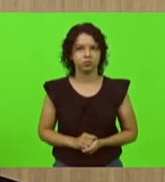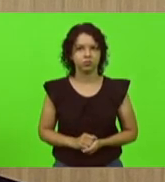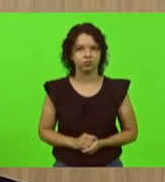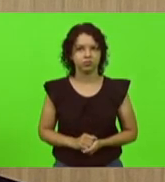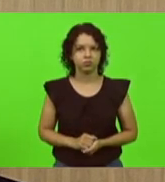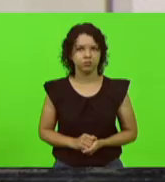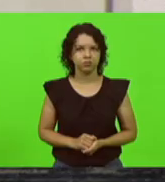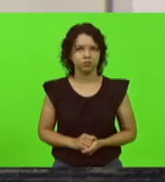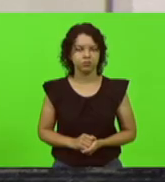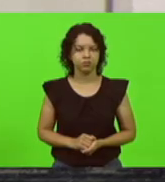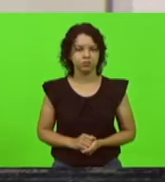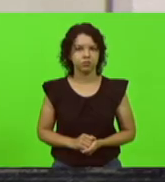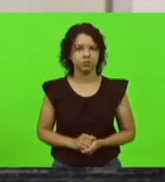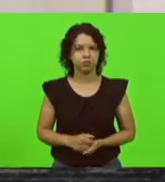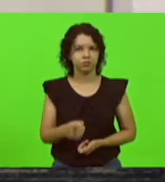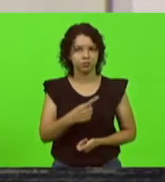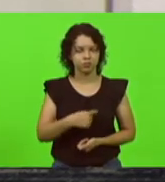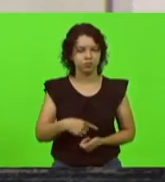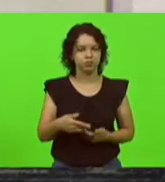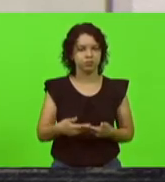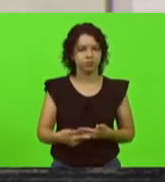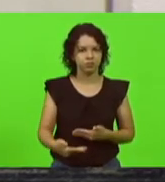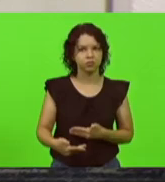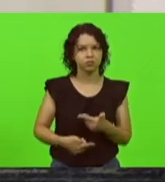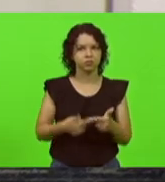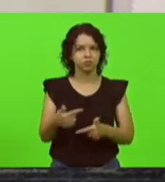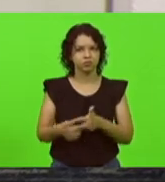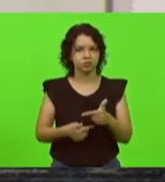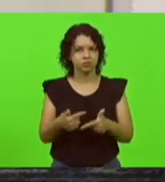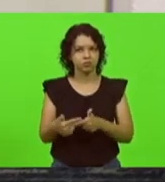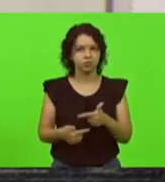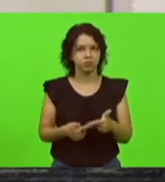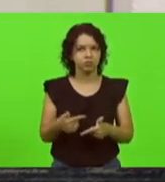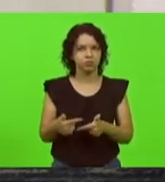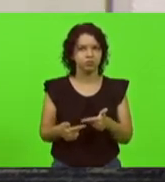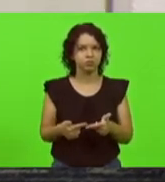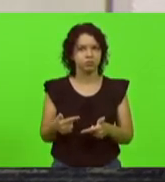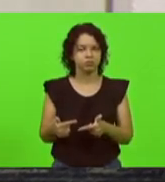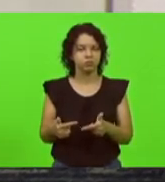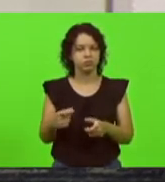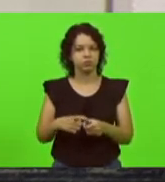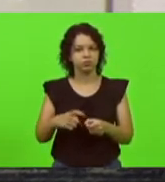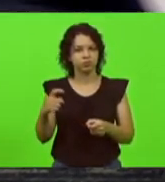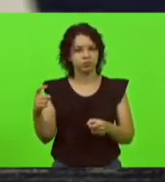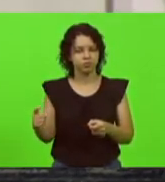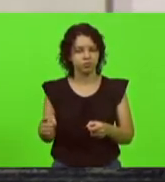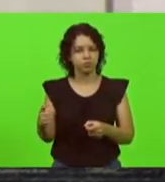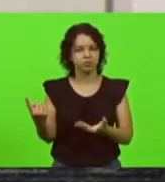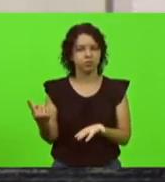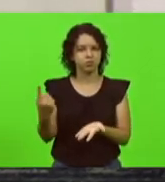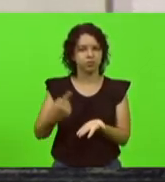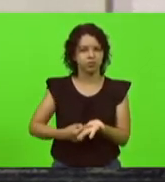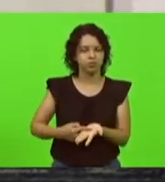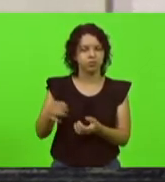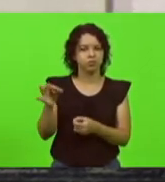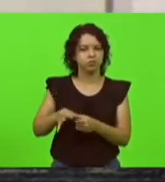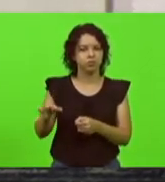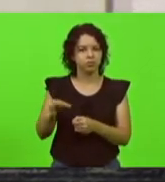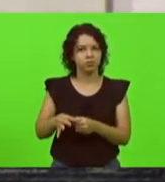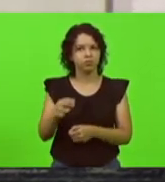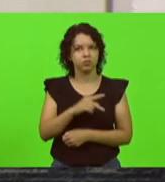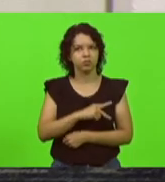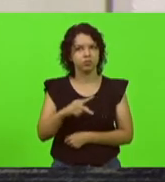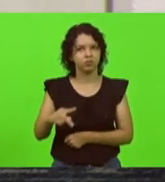a presidência dos trabalhos em razão da saída por um compromisso institucional do nosso presidente